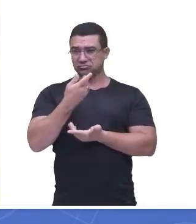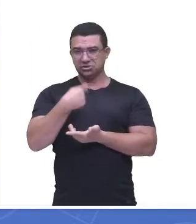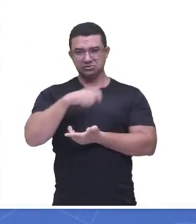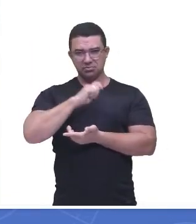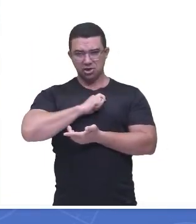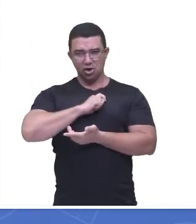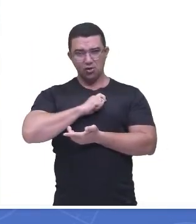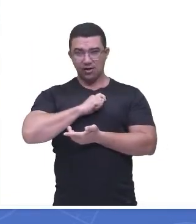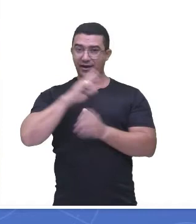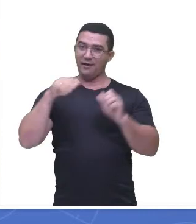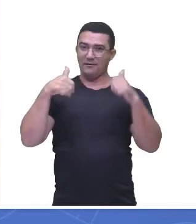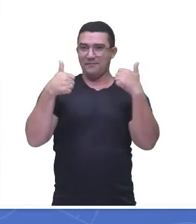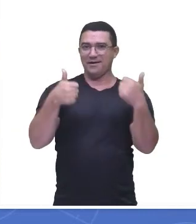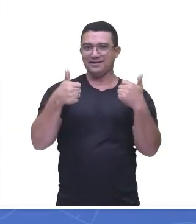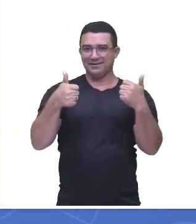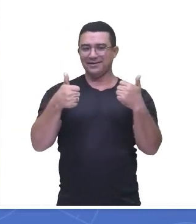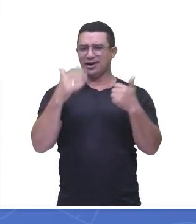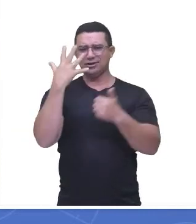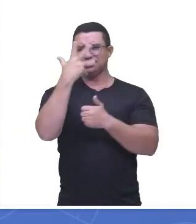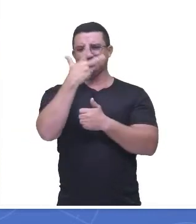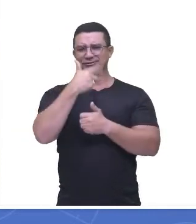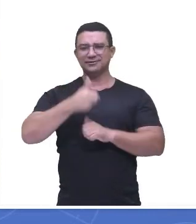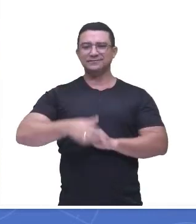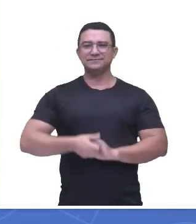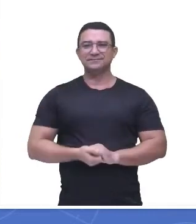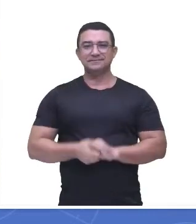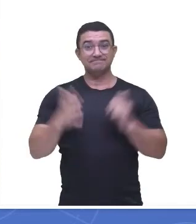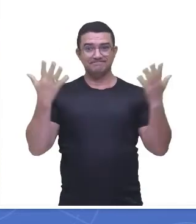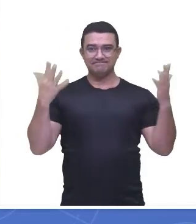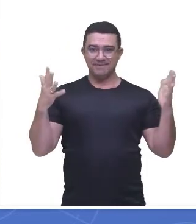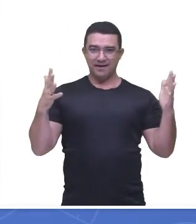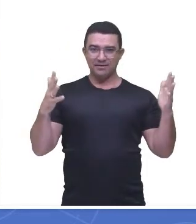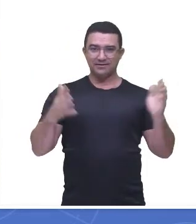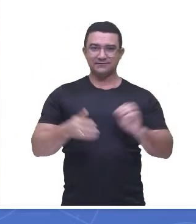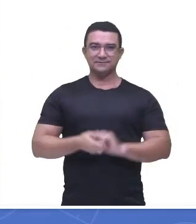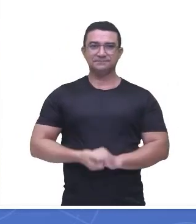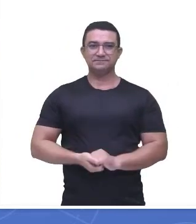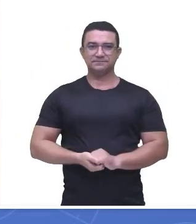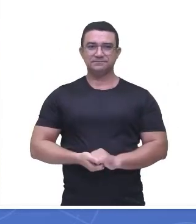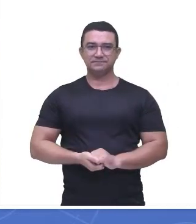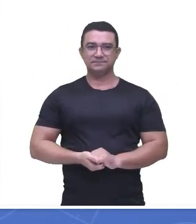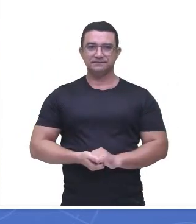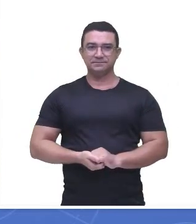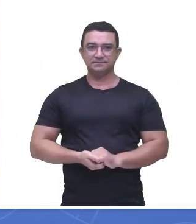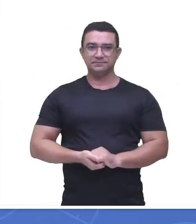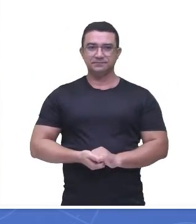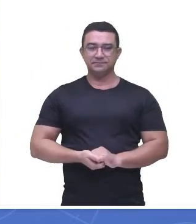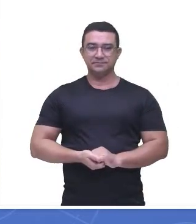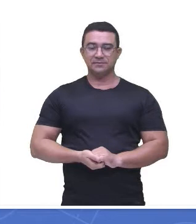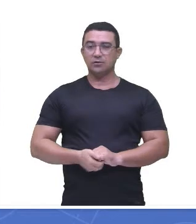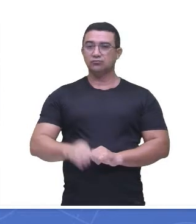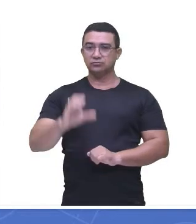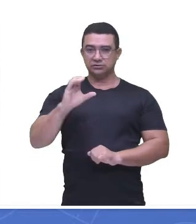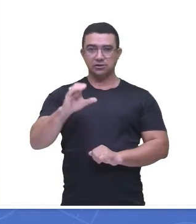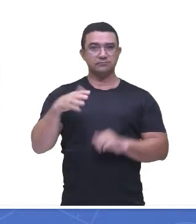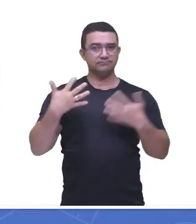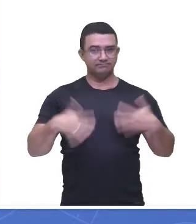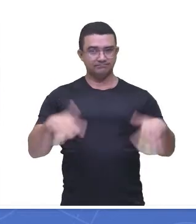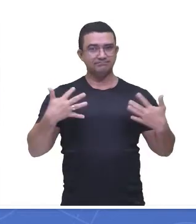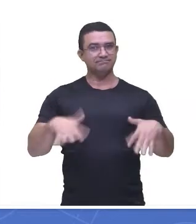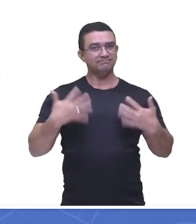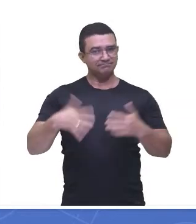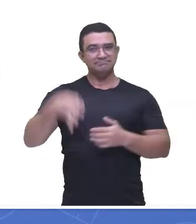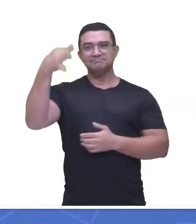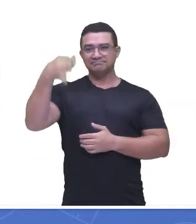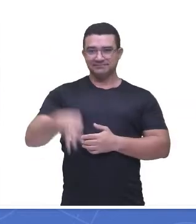ainda, ok? Língua linda. Parabéns. Vamos ver a resposta, então? Olha, a alternativa C, a maioria acertou.